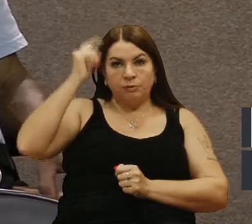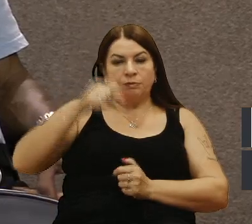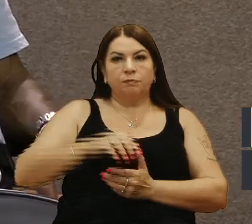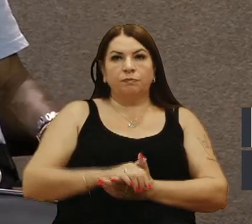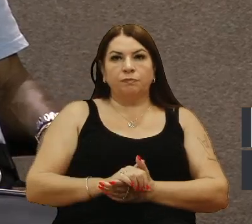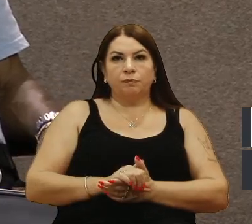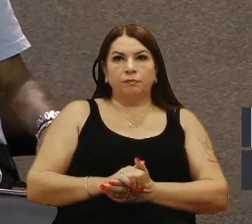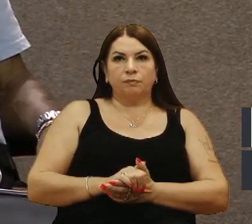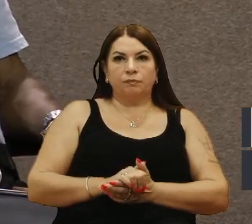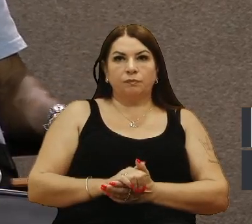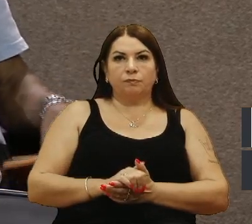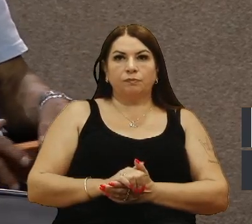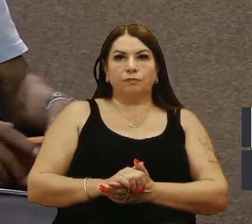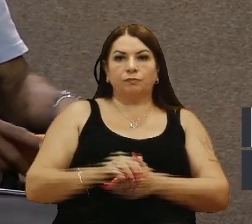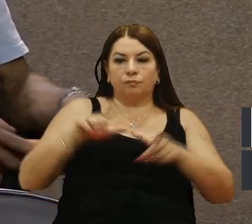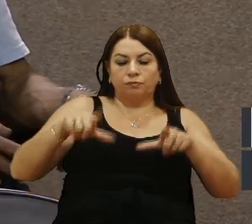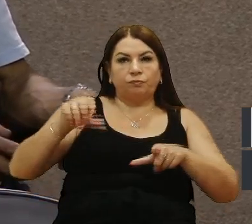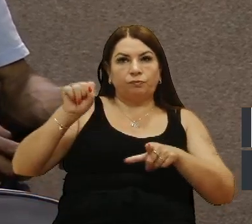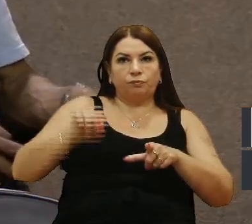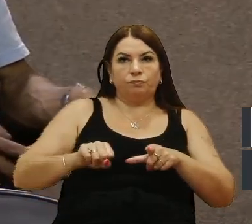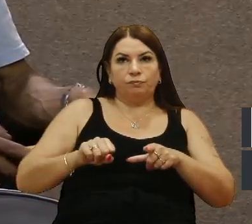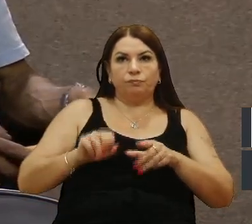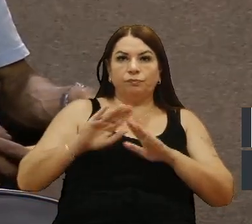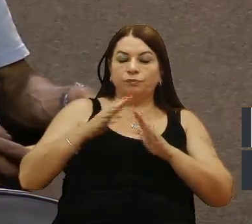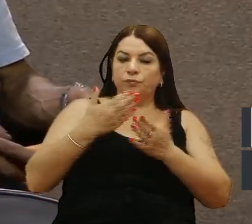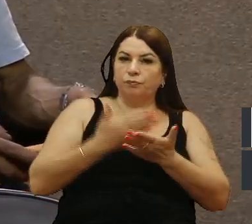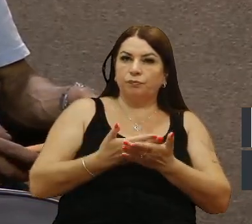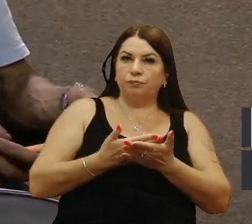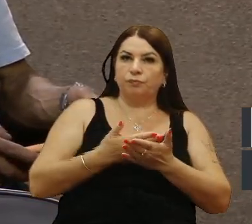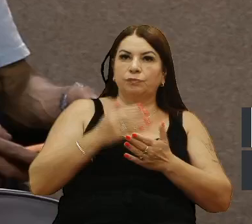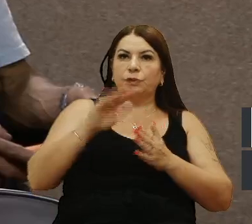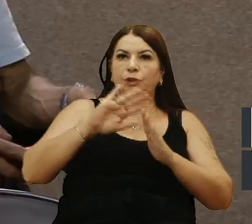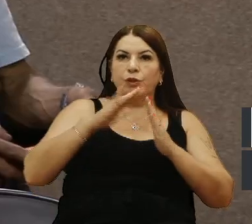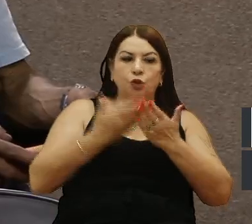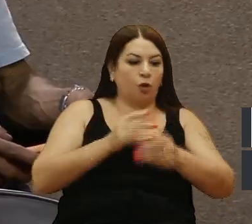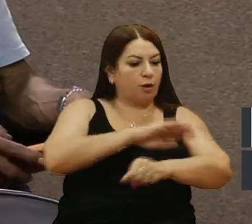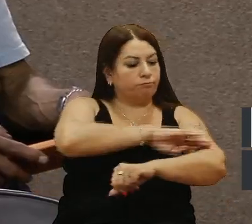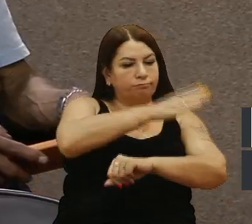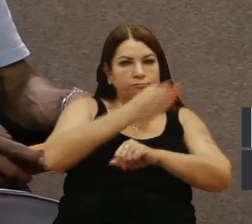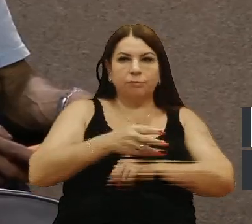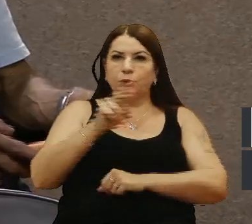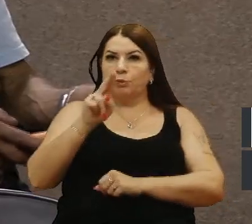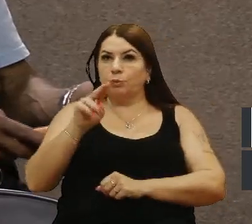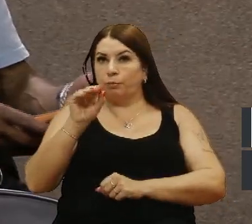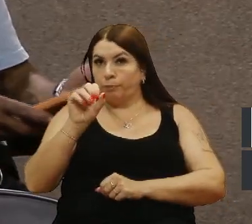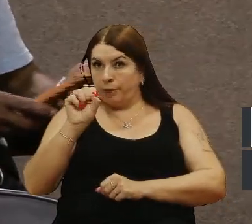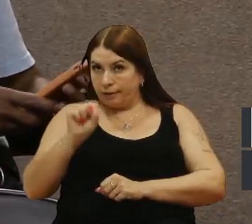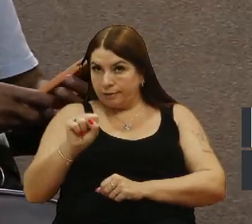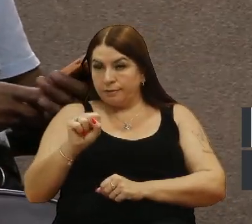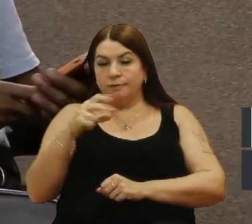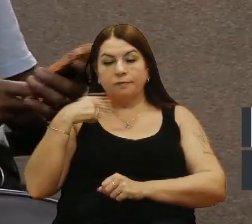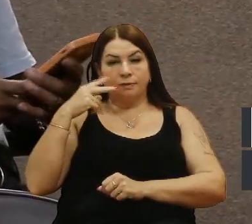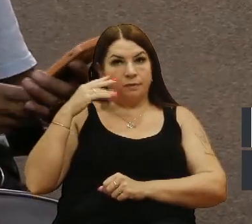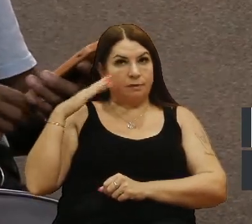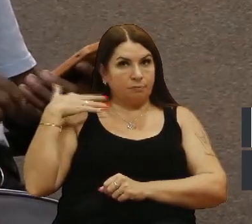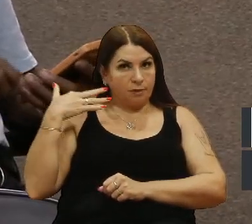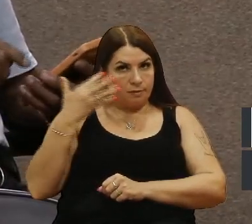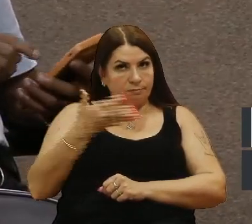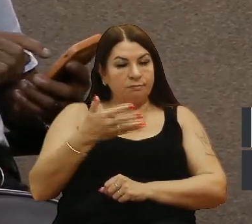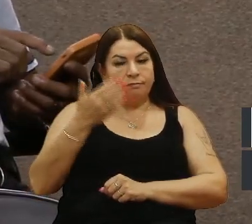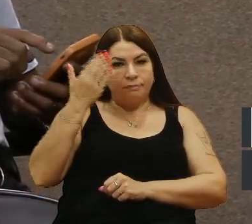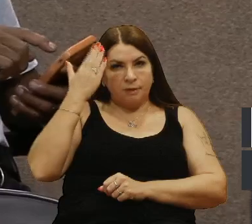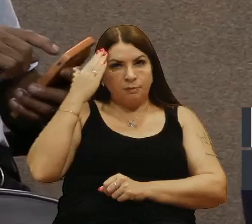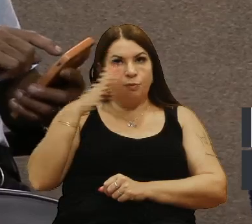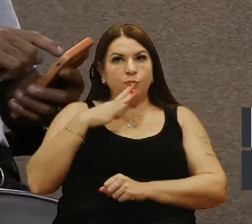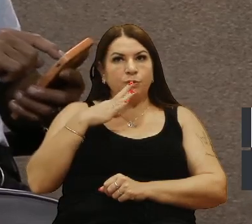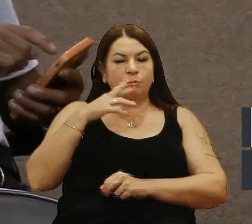que a Zona Sul precisa muito de escola em tempo integral, a gente precisa de UBS, vereadora Andressa Marques, a senhora conhece